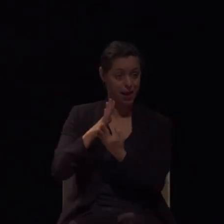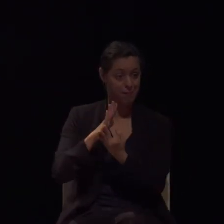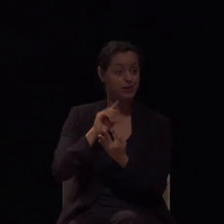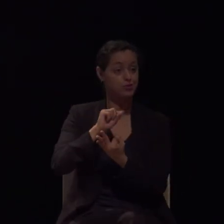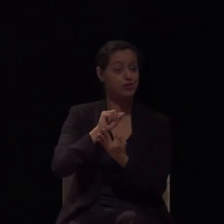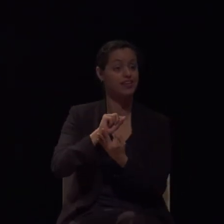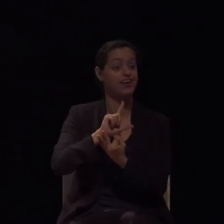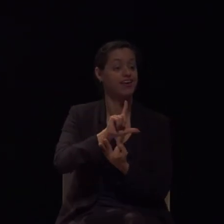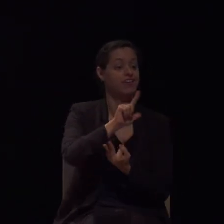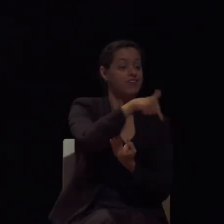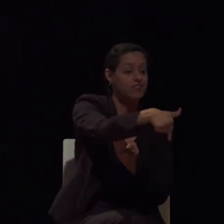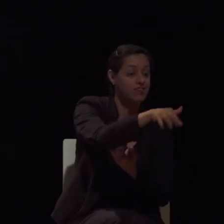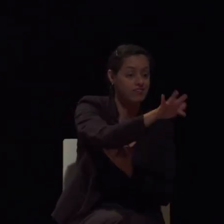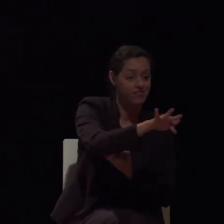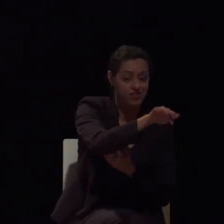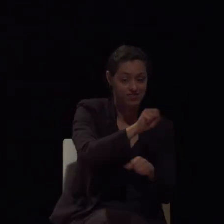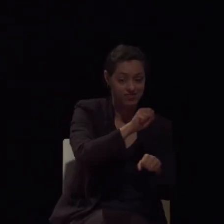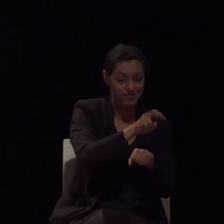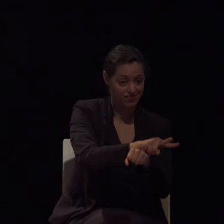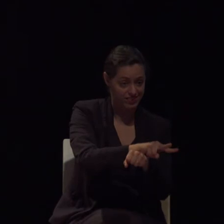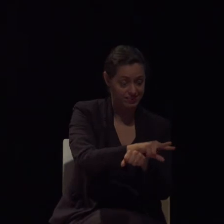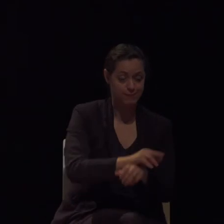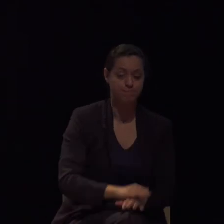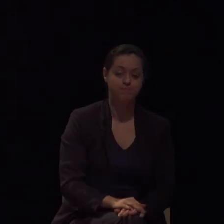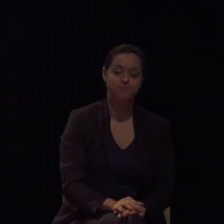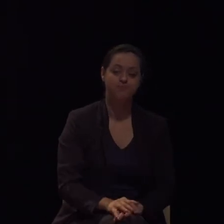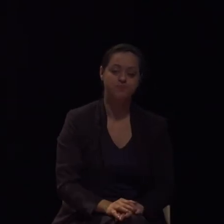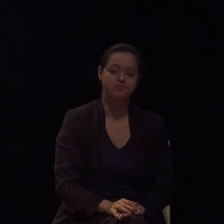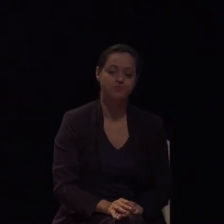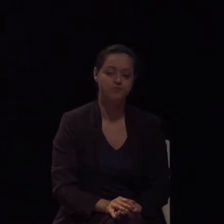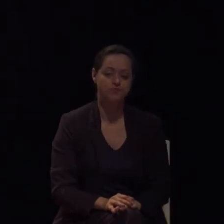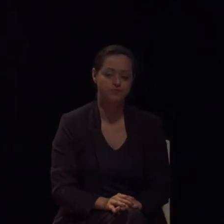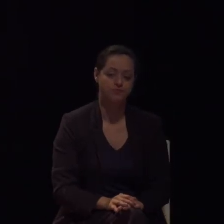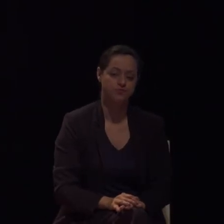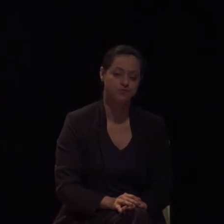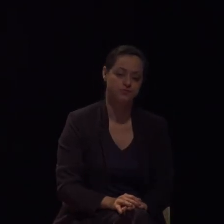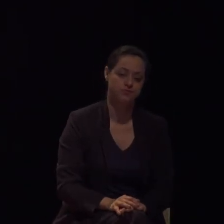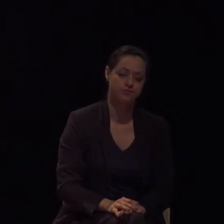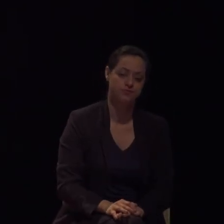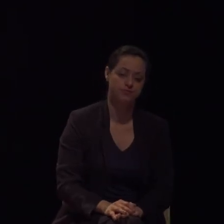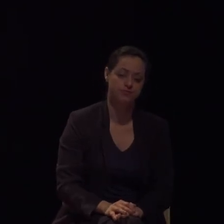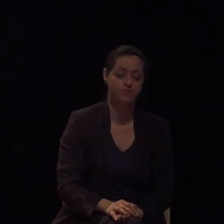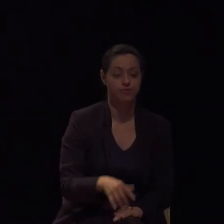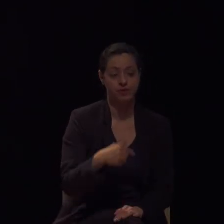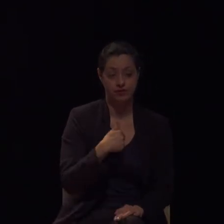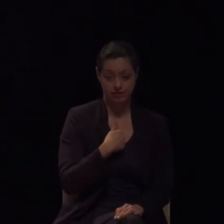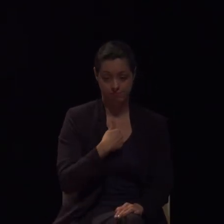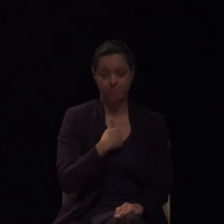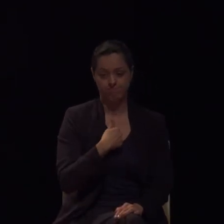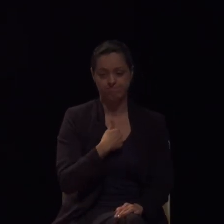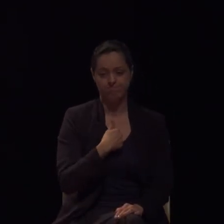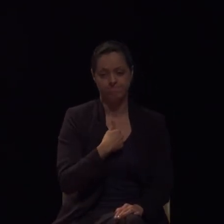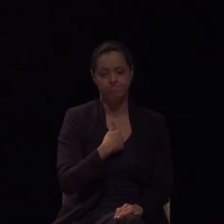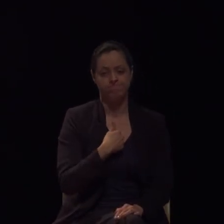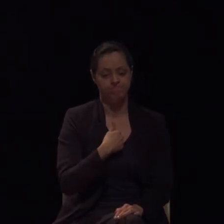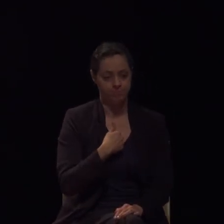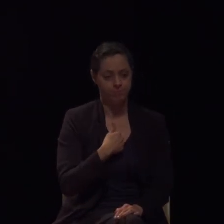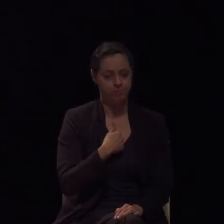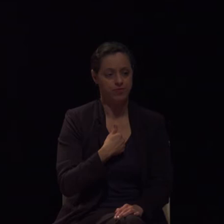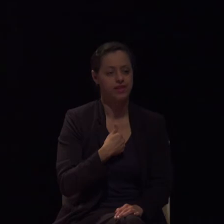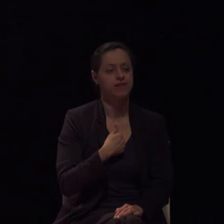minha vivência já como profissional é e eu sou bisneto